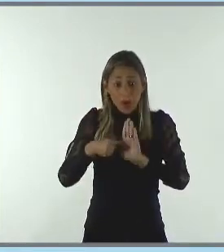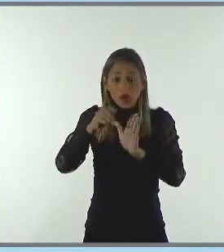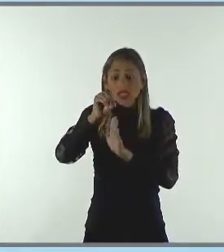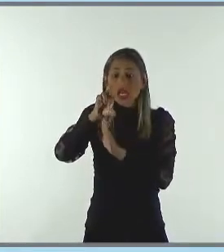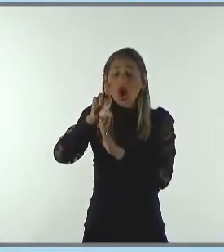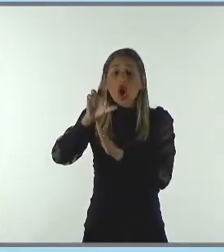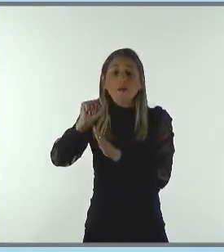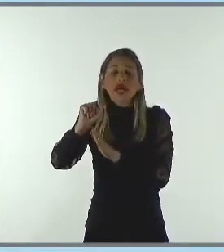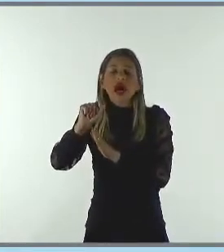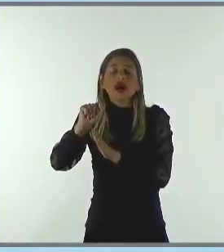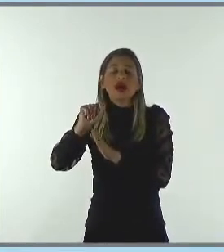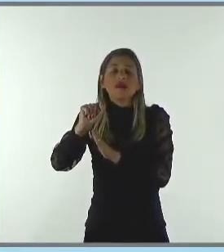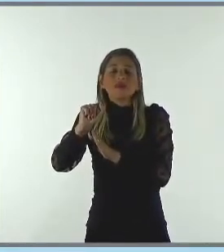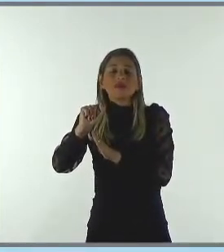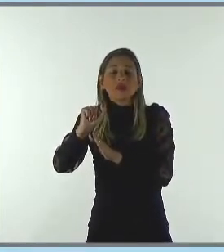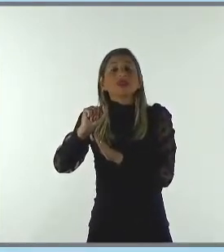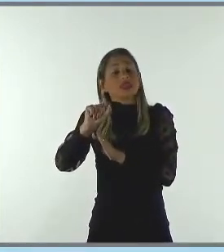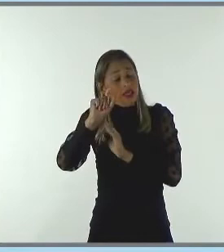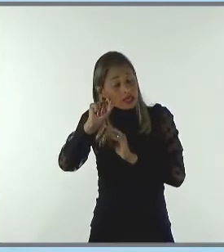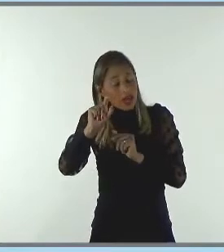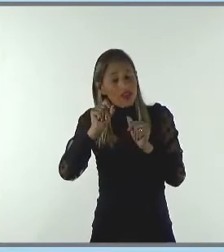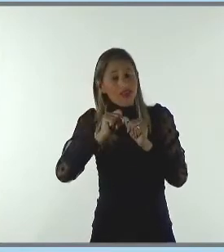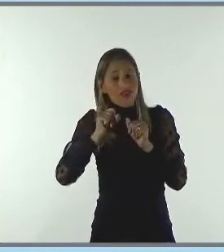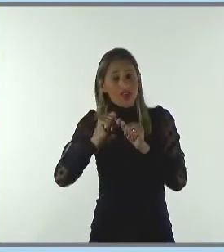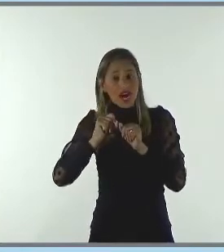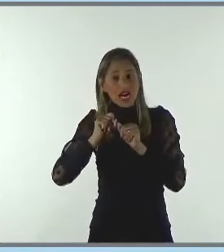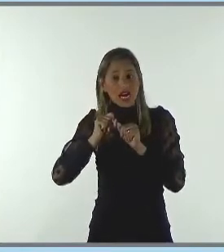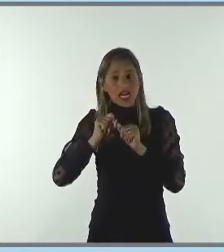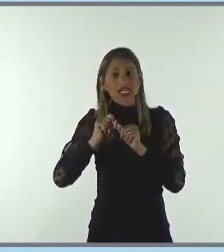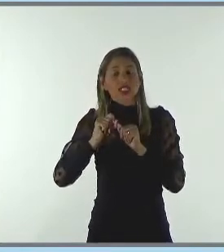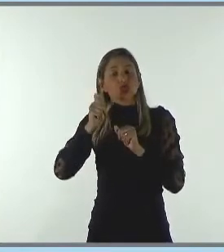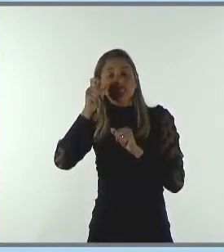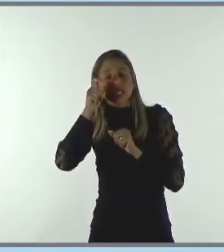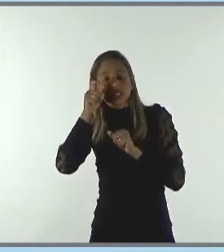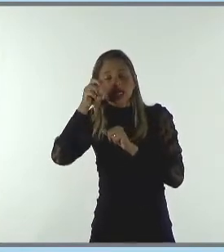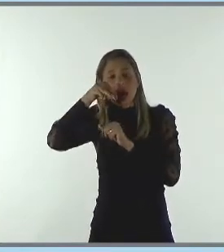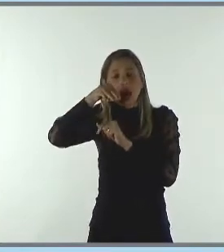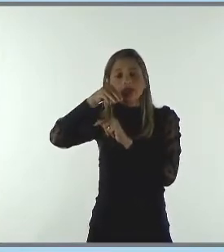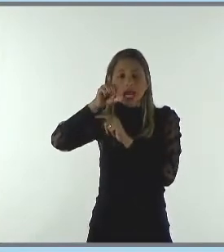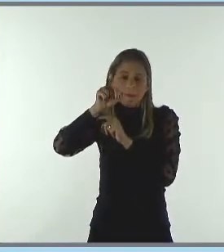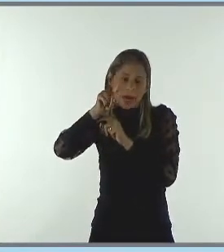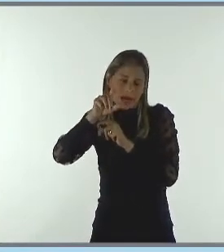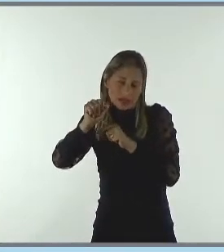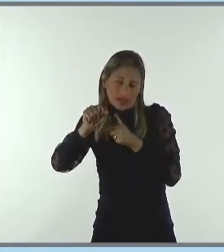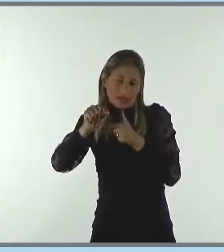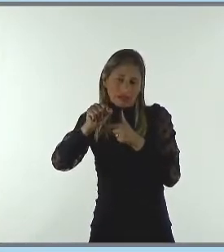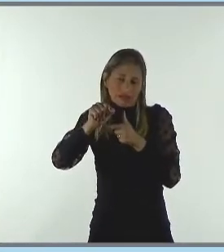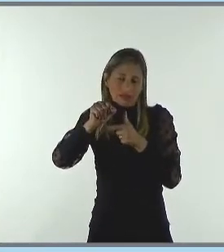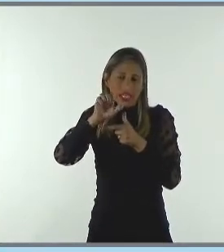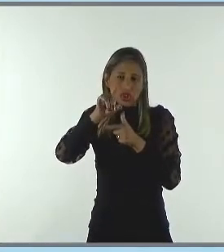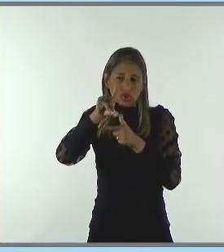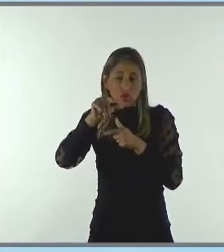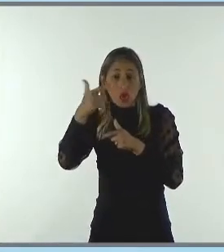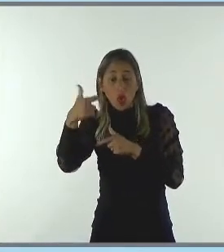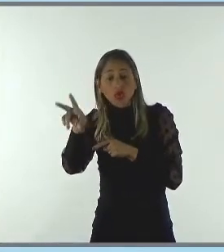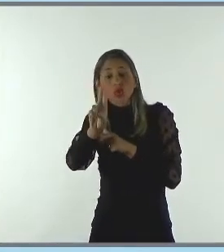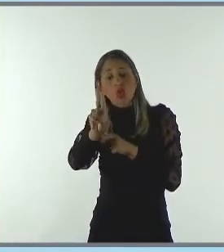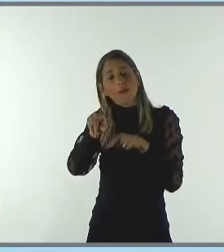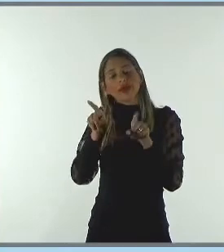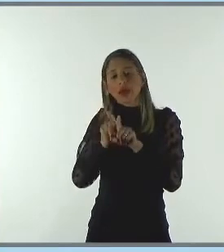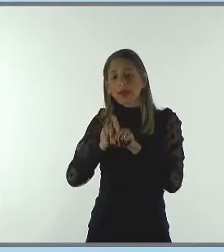um elemento que é definidor do interesse da editora por esses temas. Tá? Um outro nome crucial